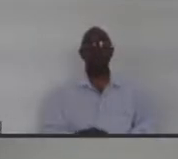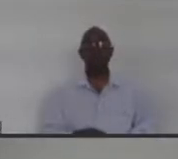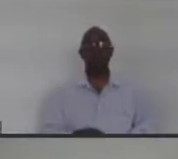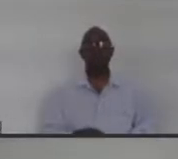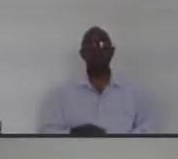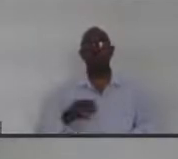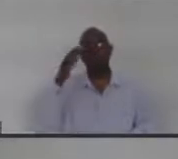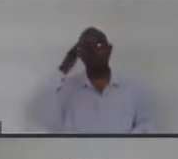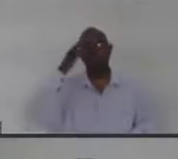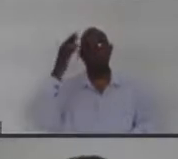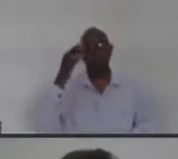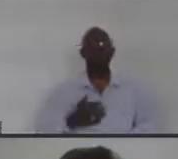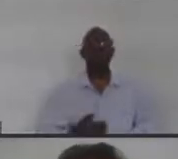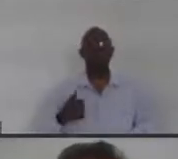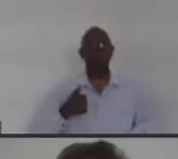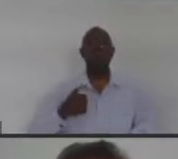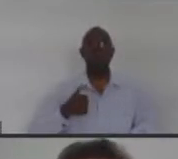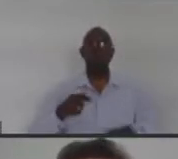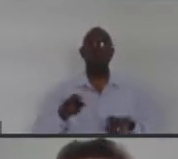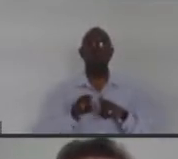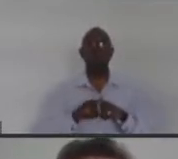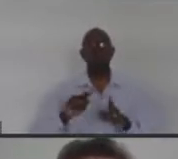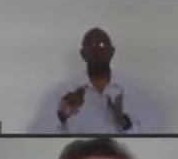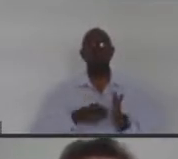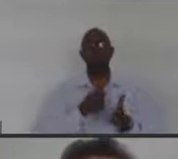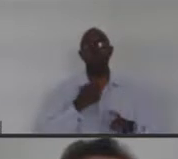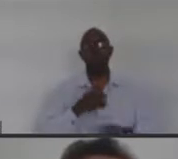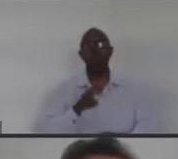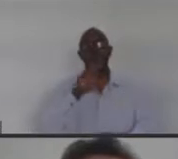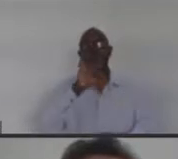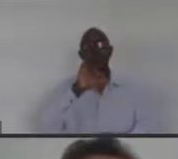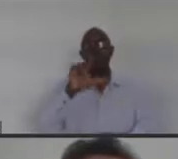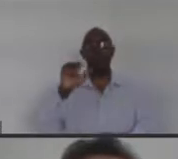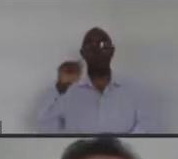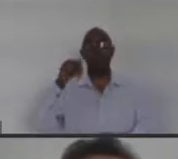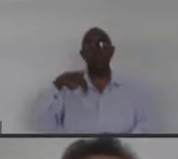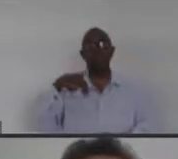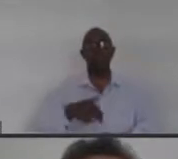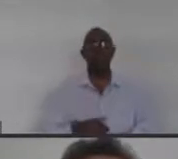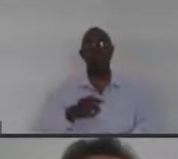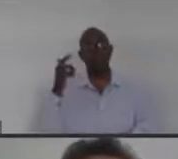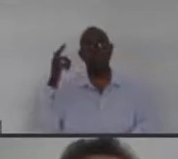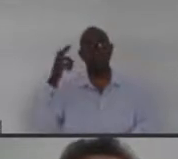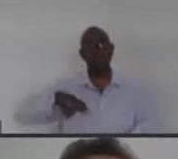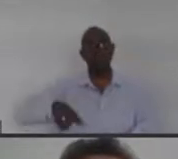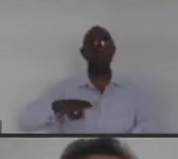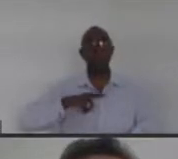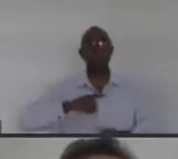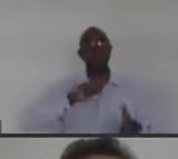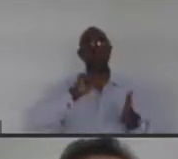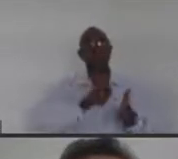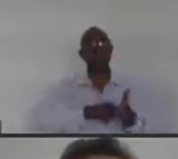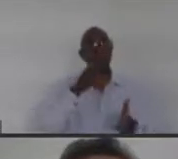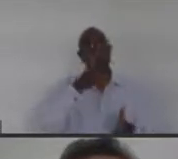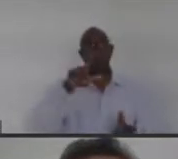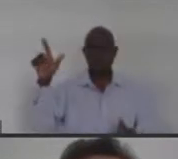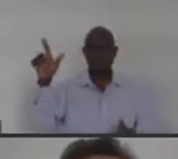senhor. Eu também quero assinar, vereador William. Mais algum vereador gostaria de assinar os pedidos de